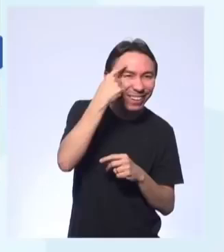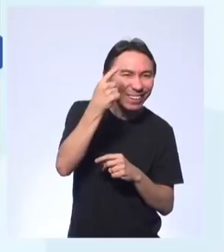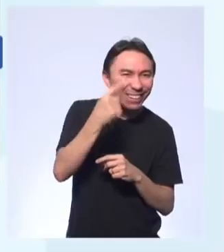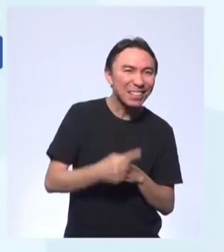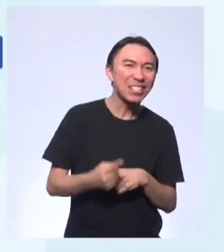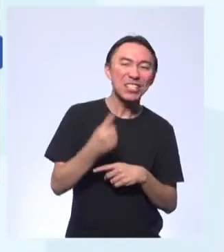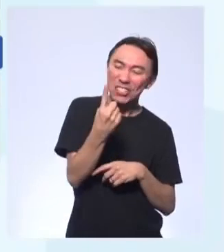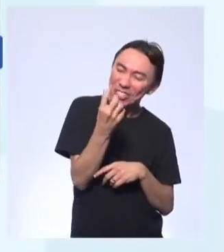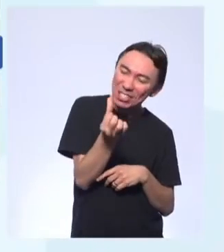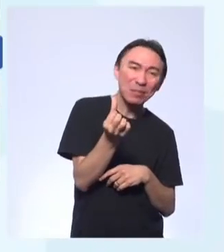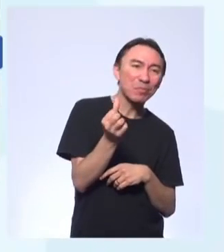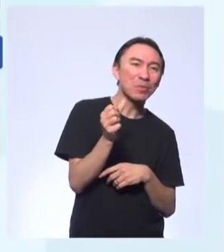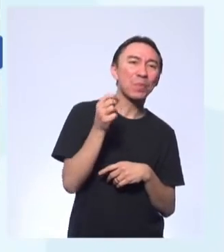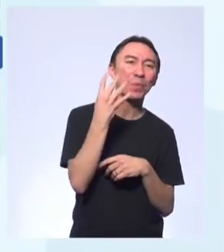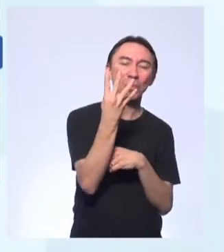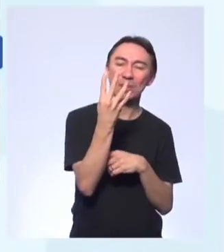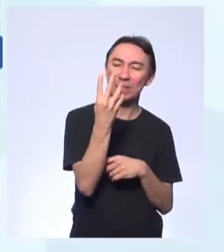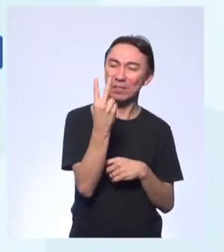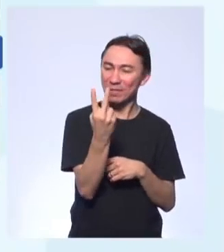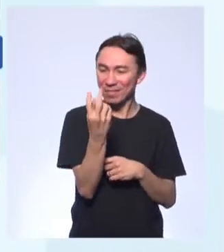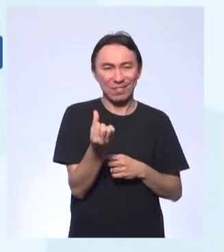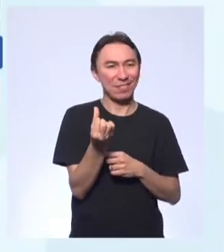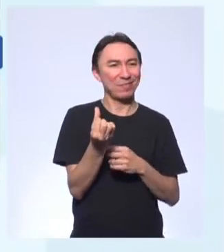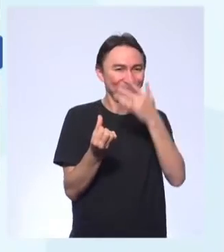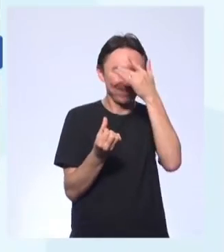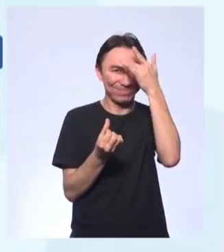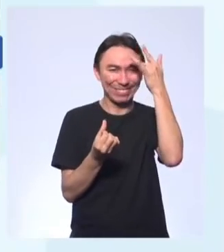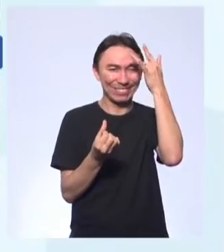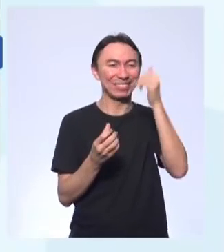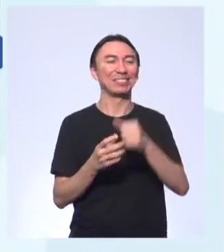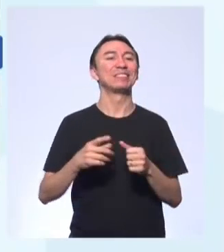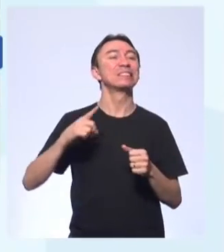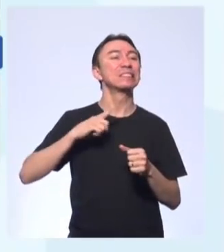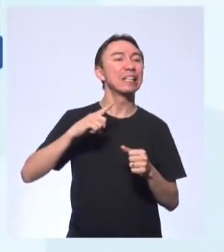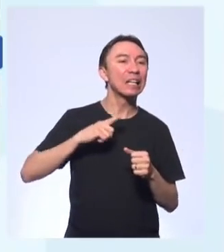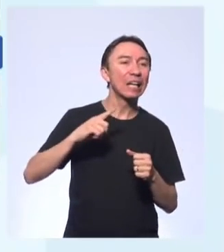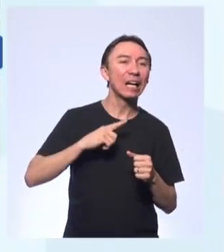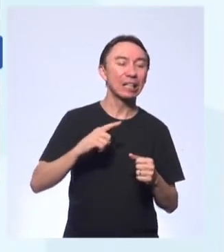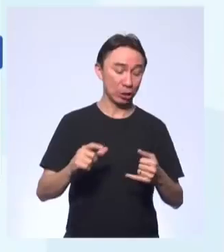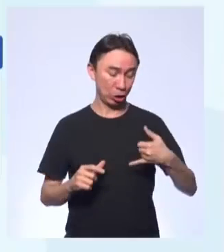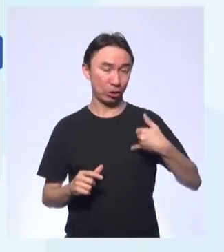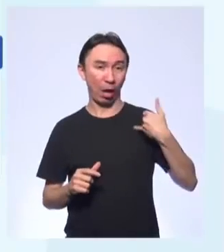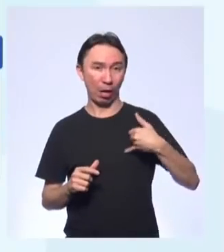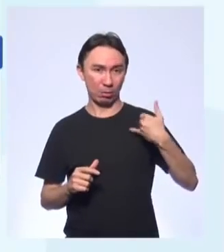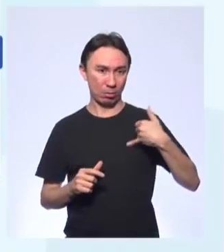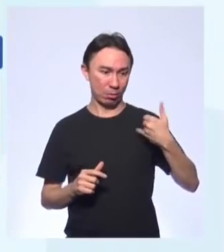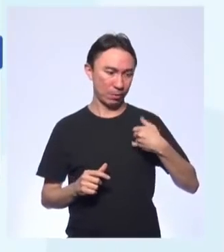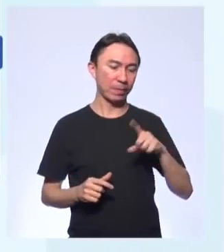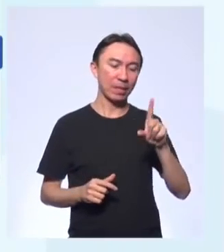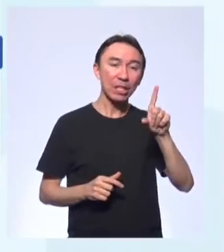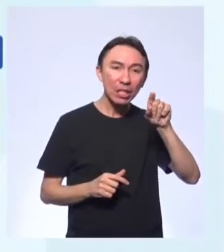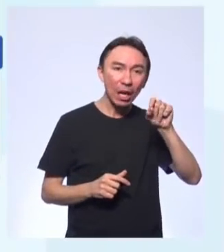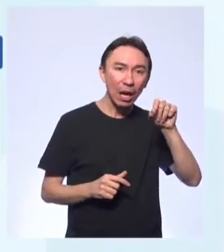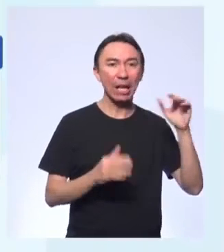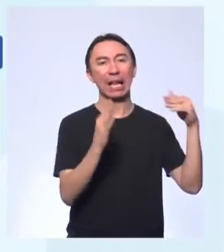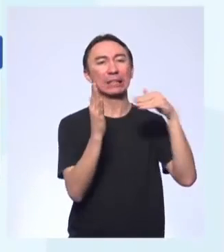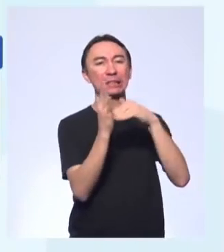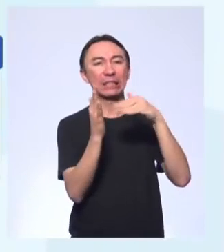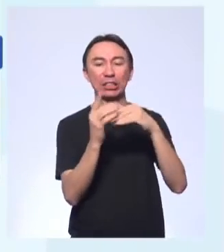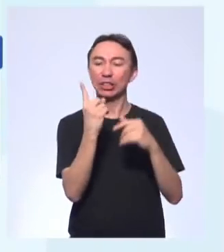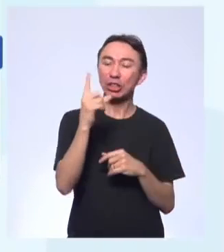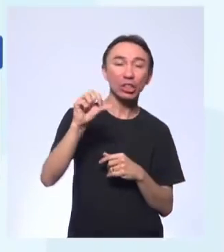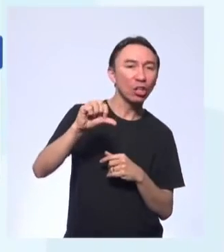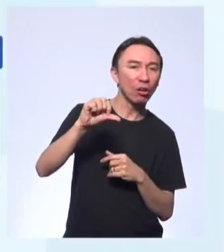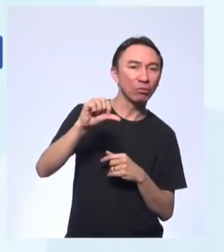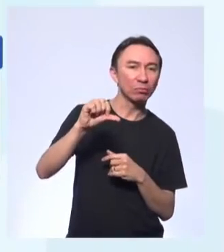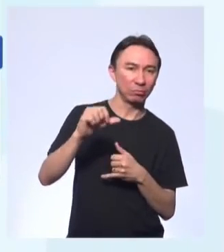16.426 indivíduos, tá? Então, aí a gente tem a faixa etária de 10 a 19 anos, e isso foi o período do